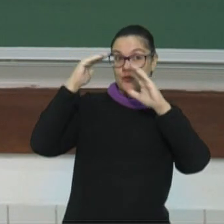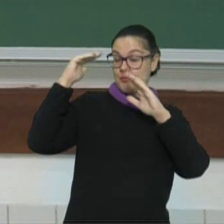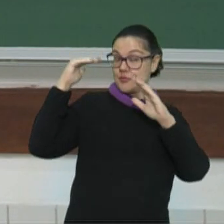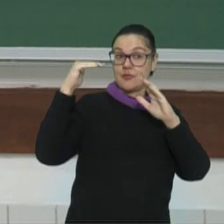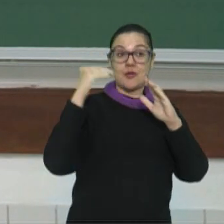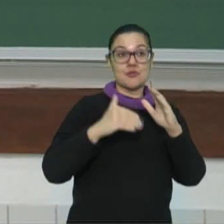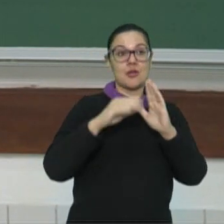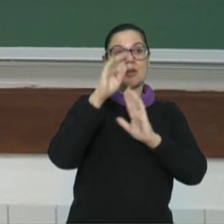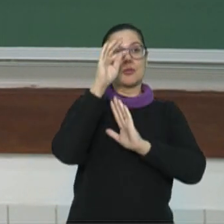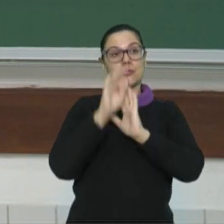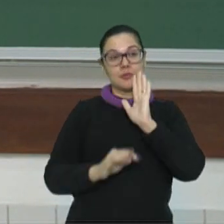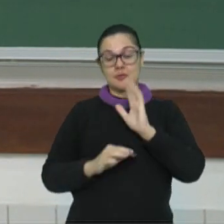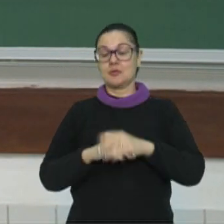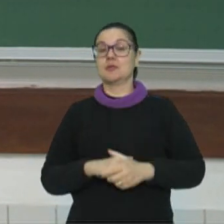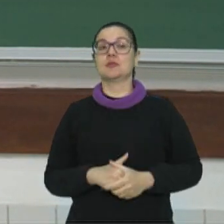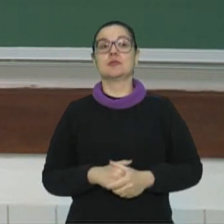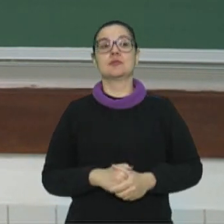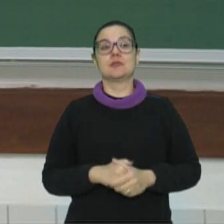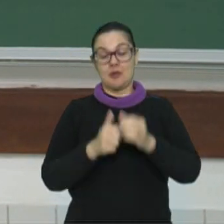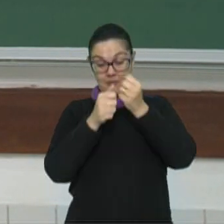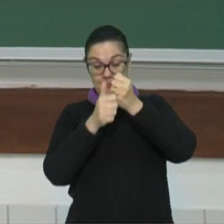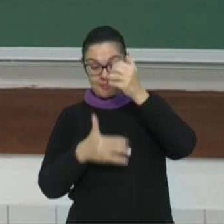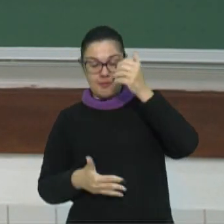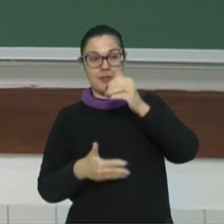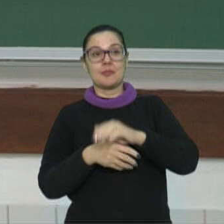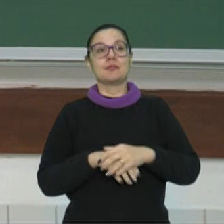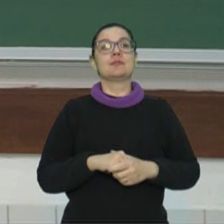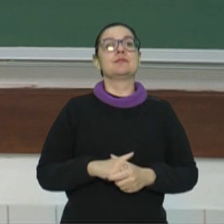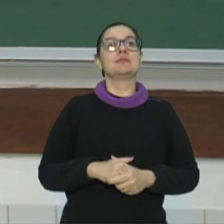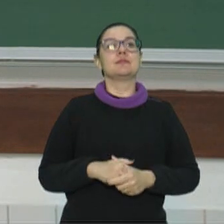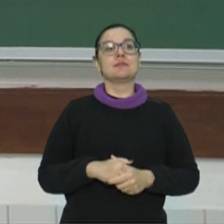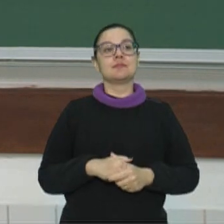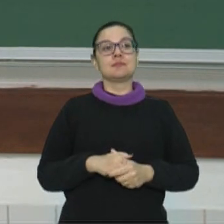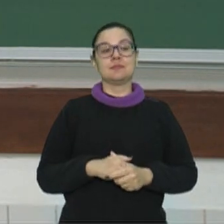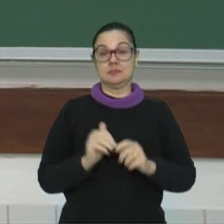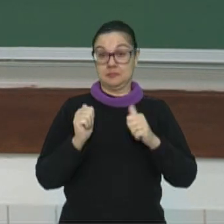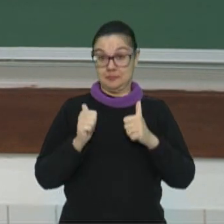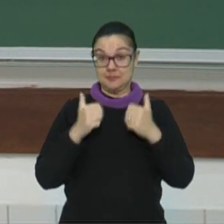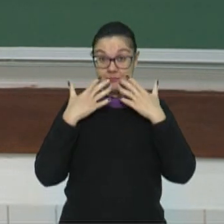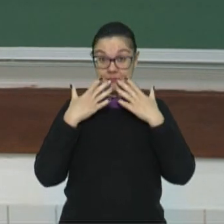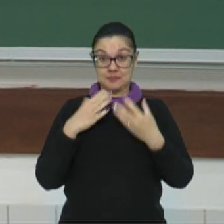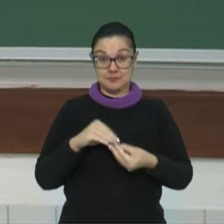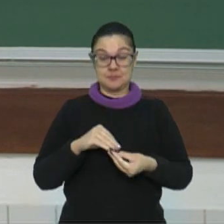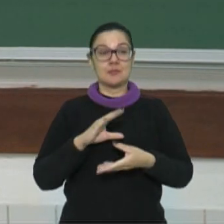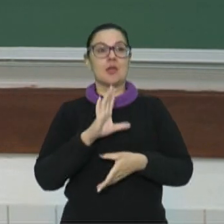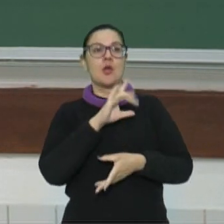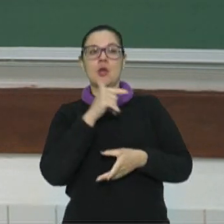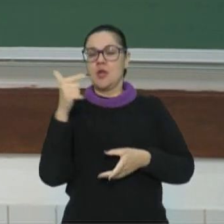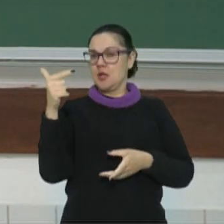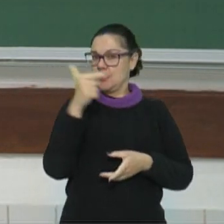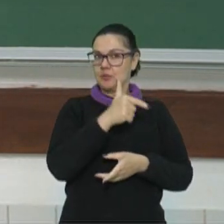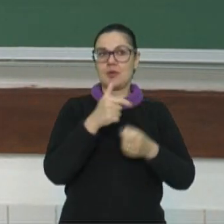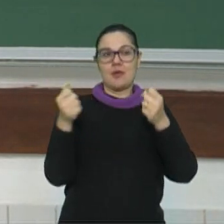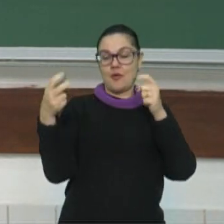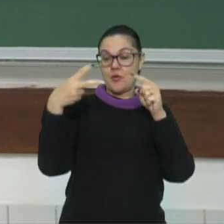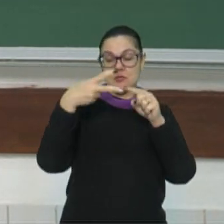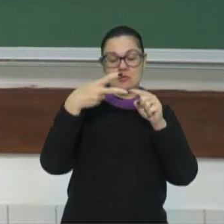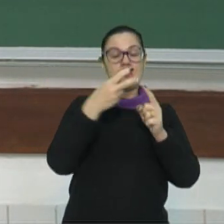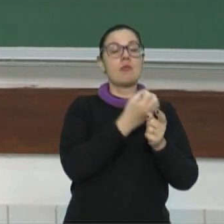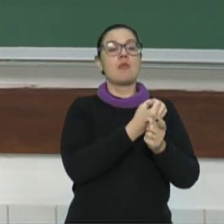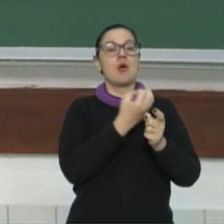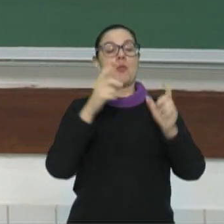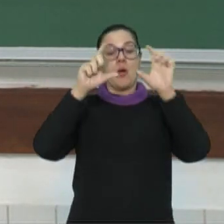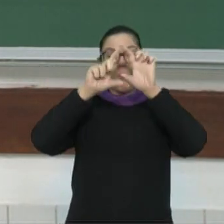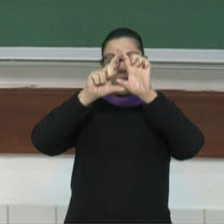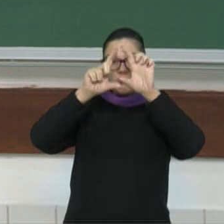direto depois para a reportagem, que daí eu já postei aqui para você, ó. Então veja, ele não tem subtítulo. Algumas reportagens